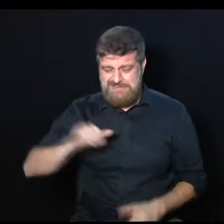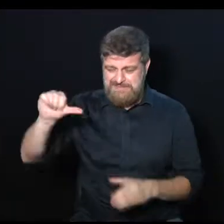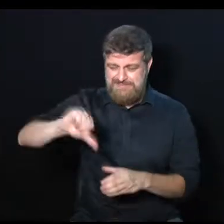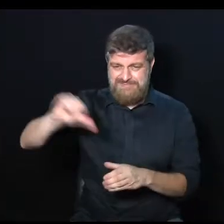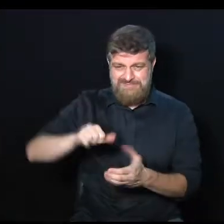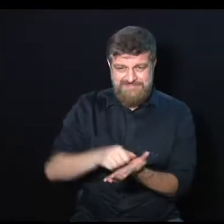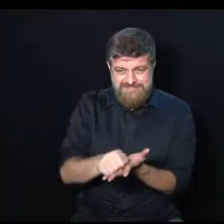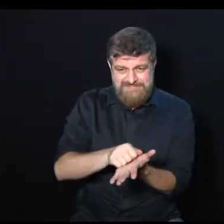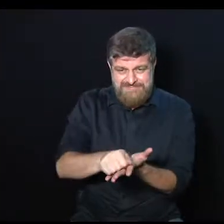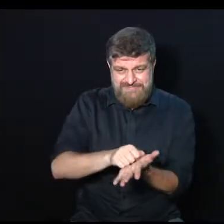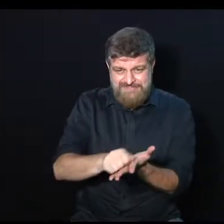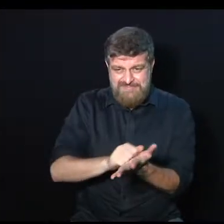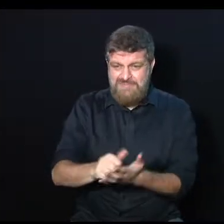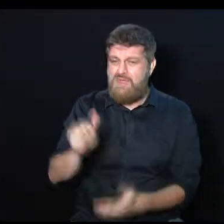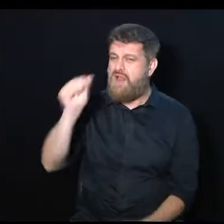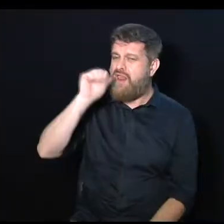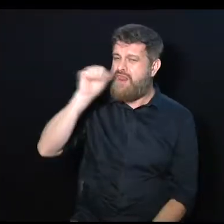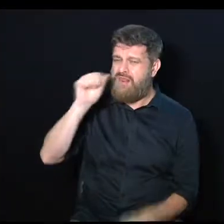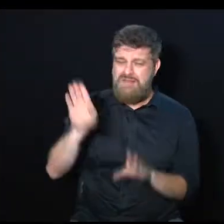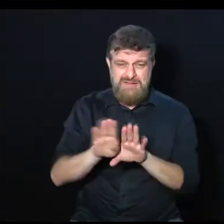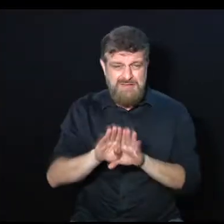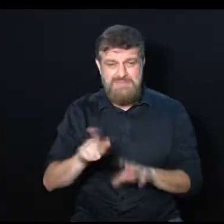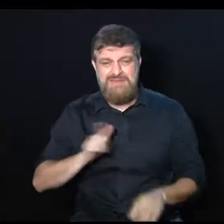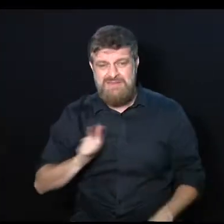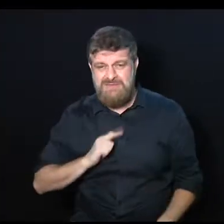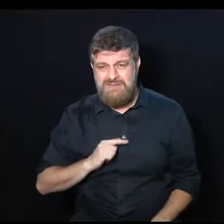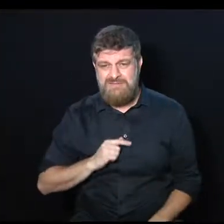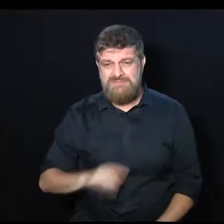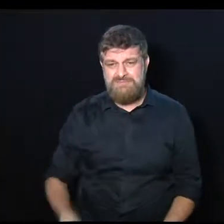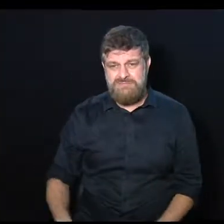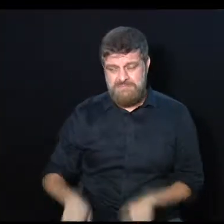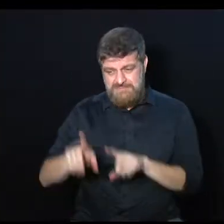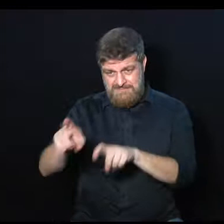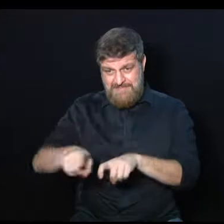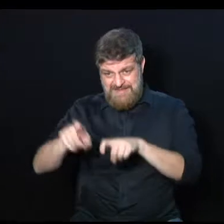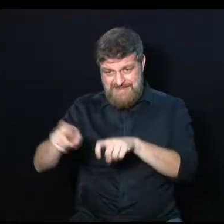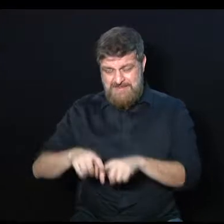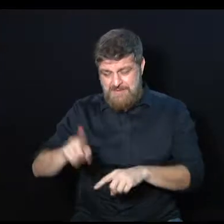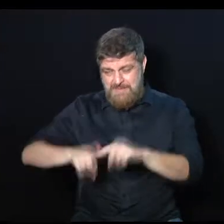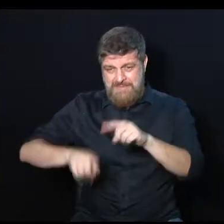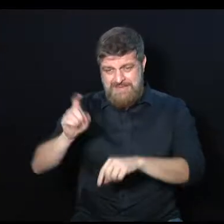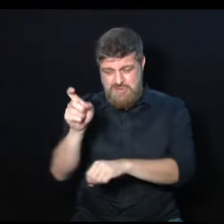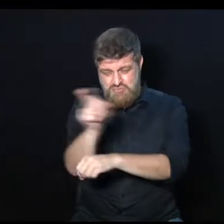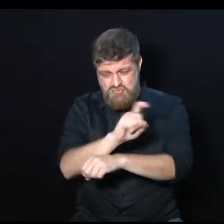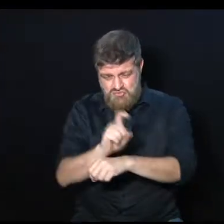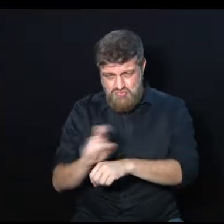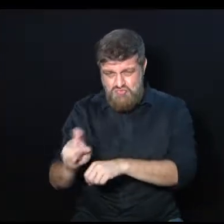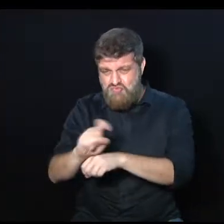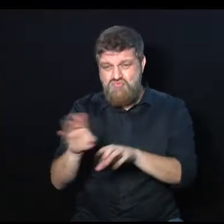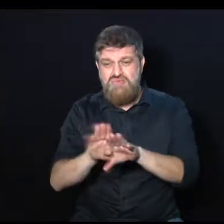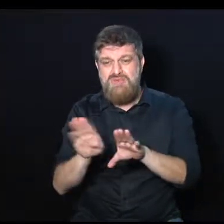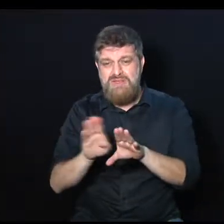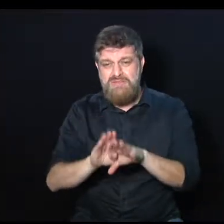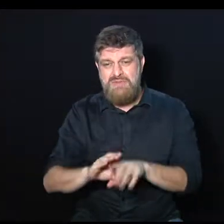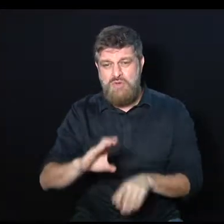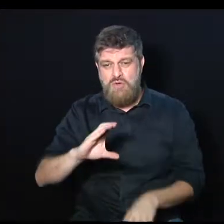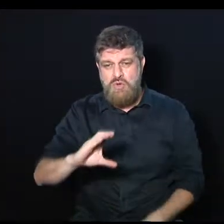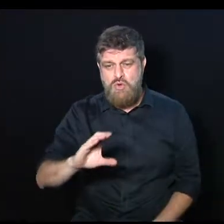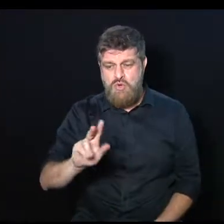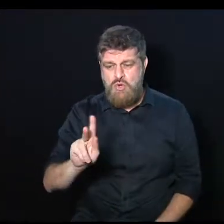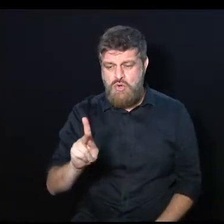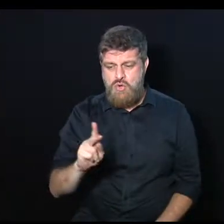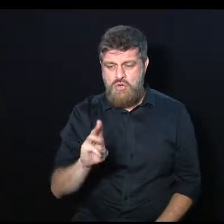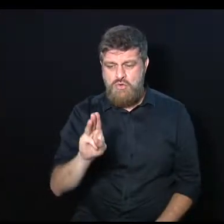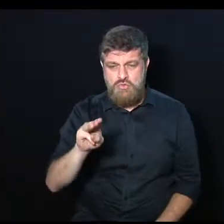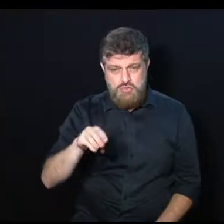produtos. Agrotóxicos têm diminuído nos últimos anos, mas chumbinho, ainda continuamos tendo casos de chumbinho, que são, na verdade, eles